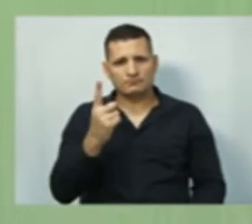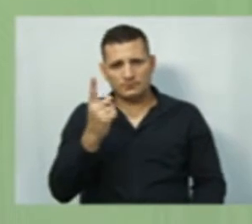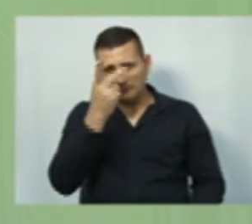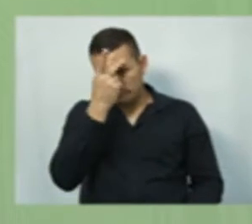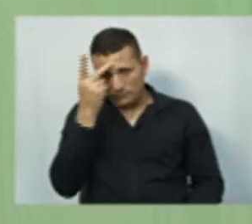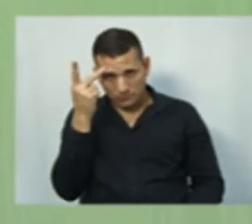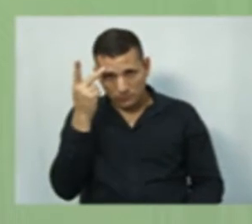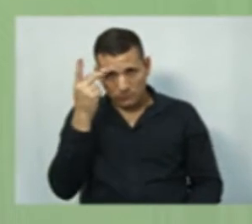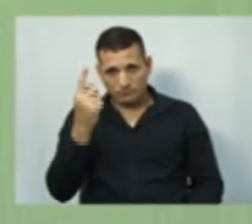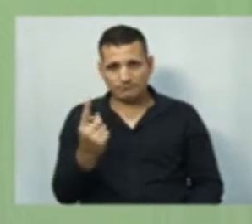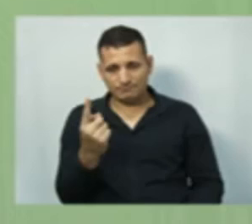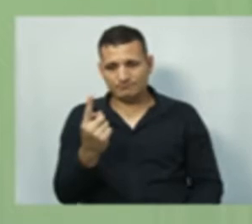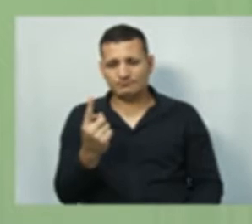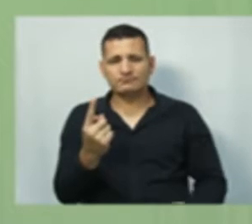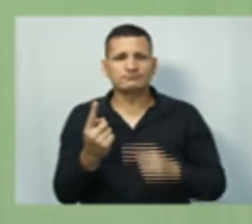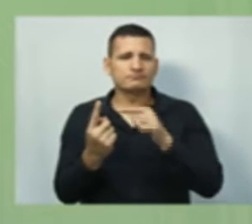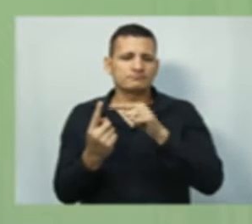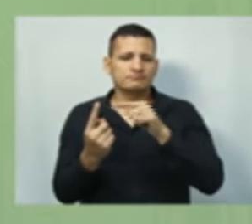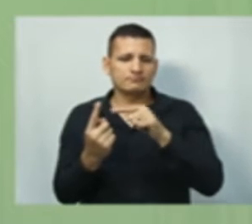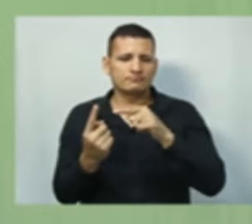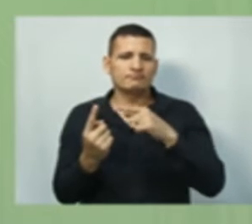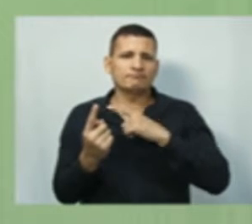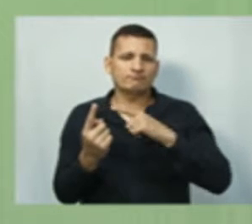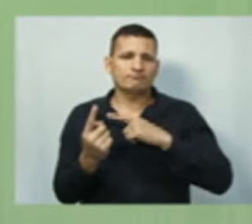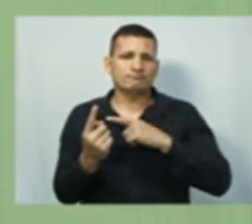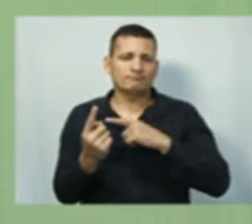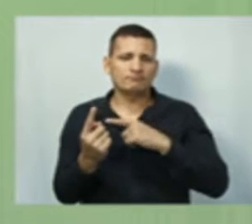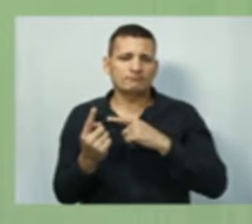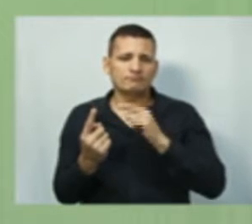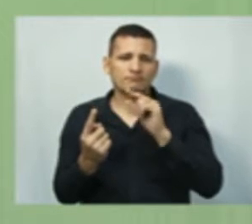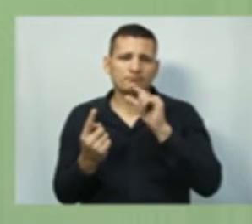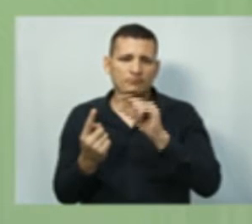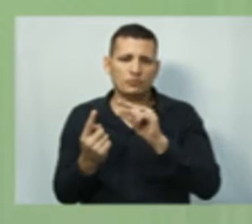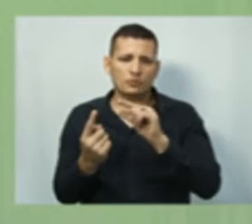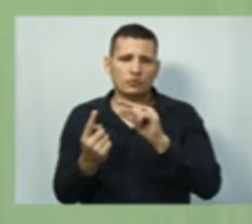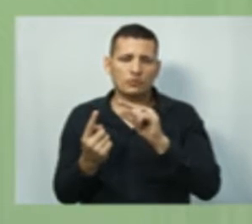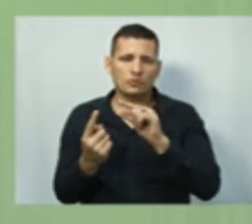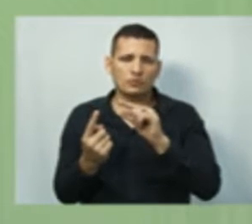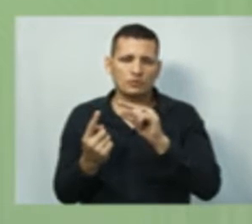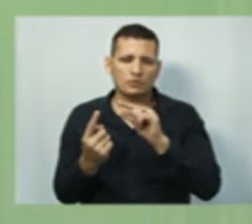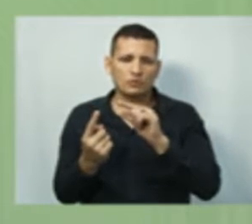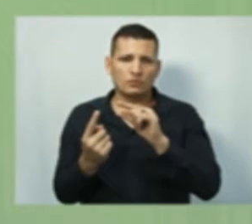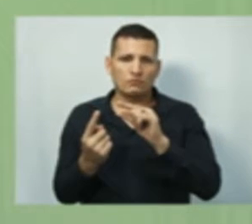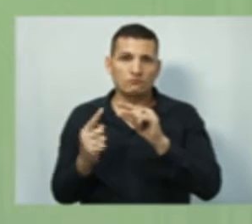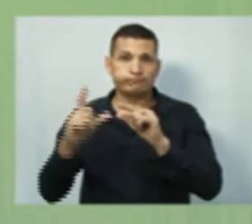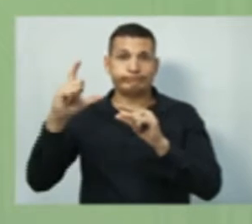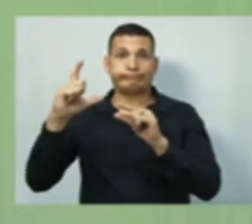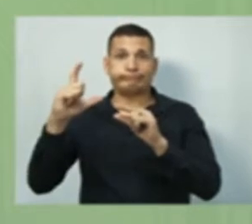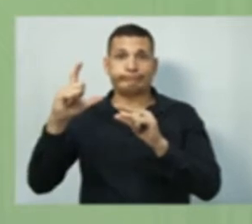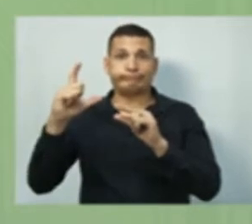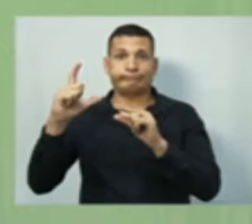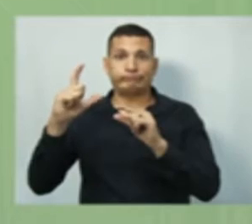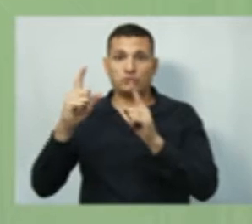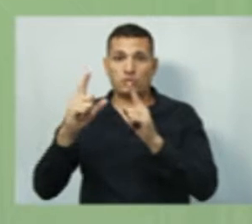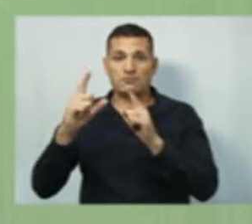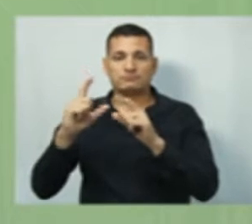canudinho ligado aqui, ó, nessa porção de renda um pouco menor, enquanto a gente tem um grupo bem grande de pessoas consumindo só desse mesmo